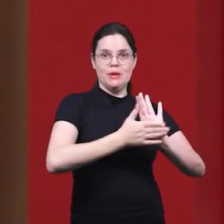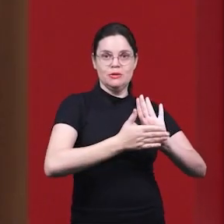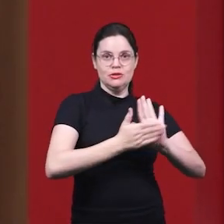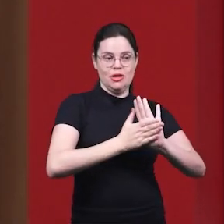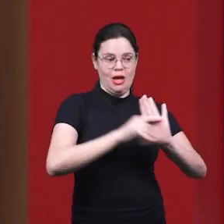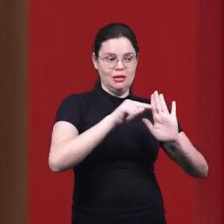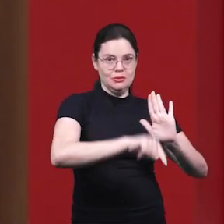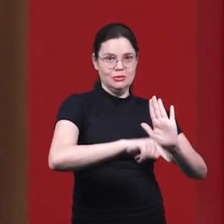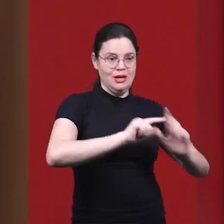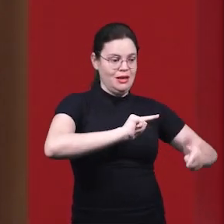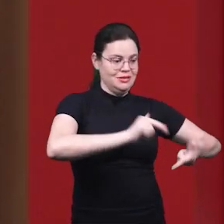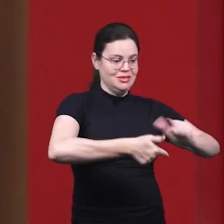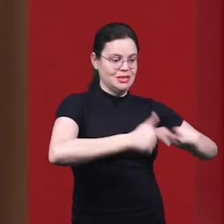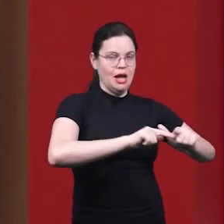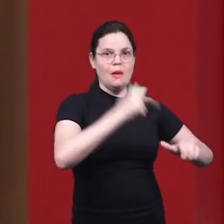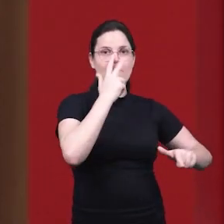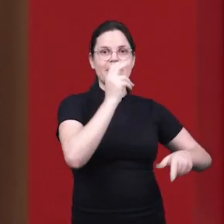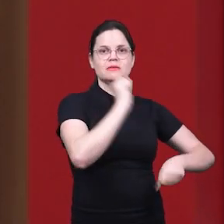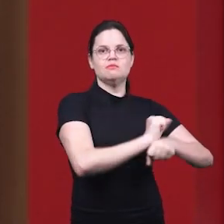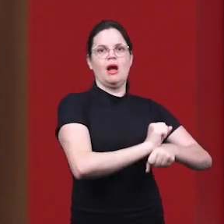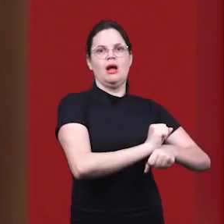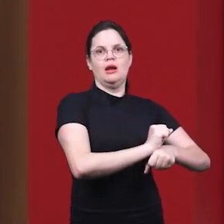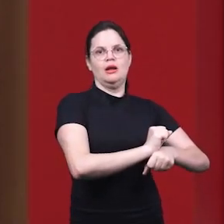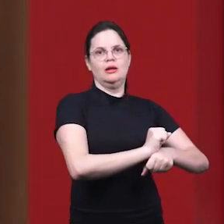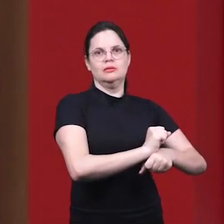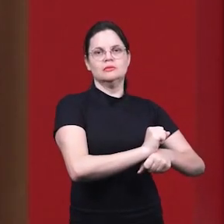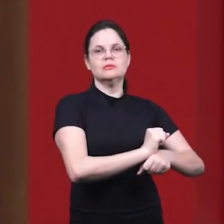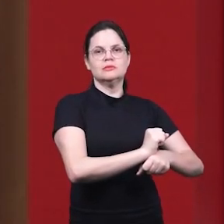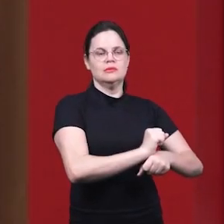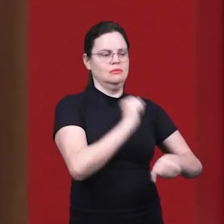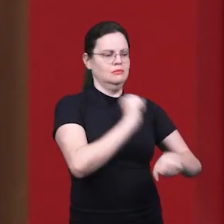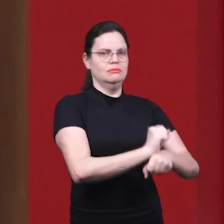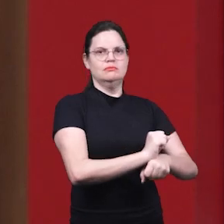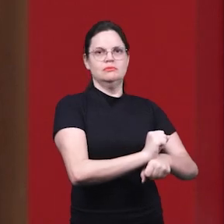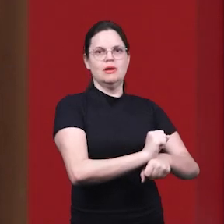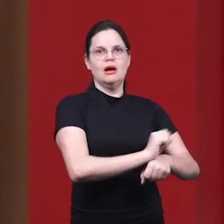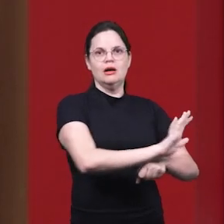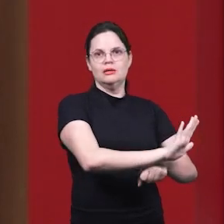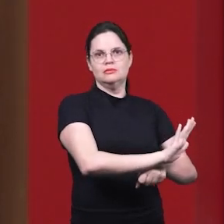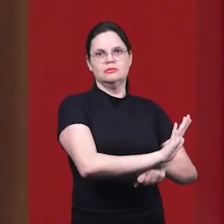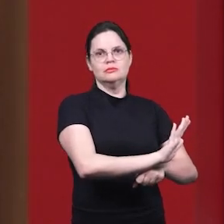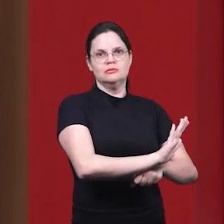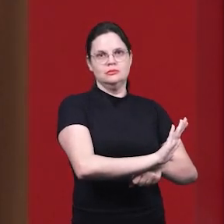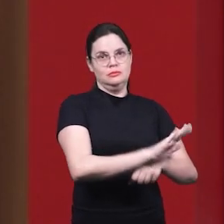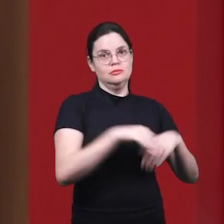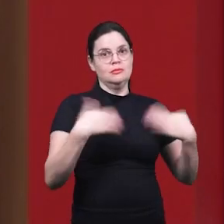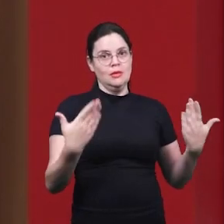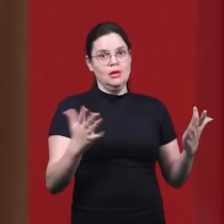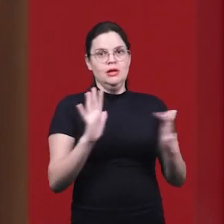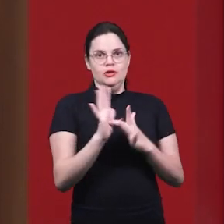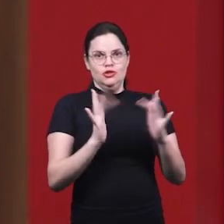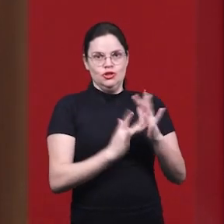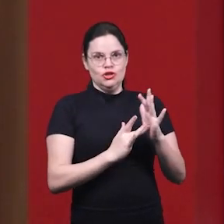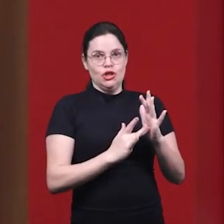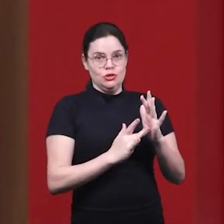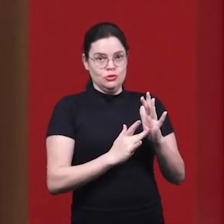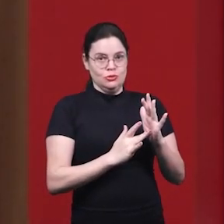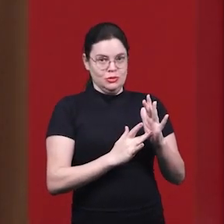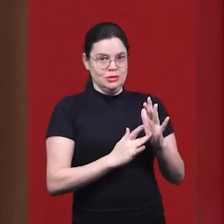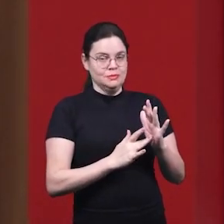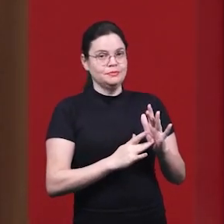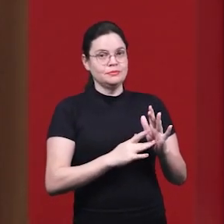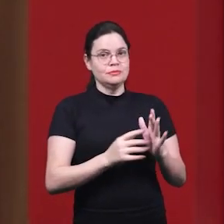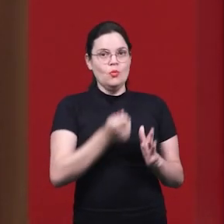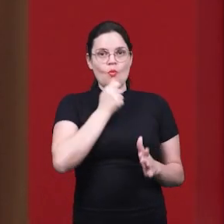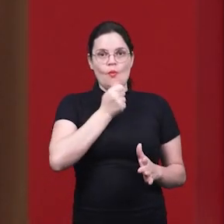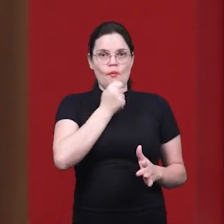ou não conta. Falando em outras palavras, até a vinda de Jesus homem, Israel estava no plano profético